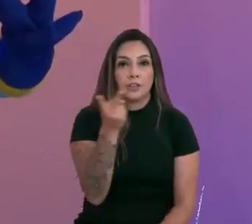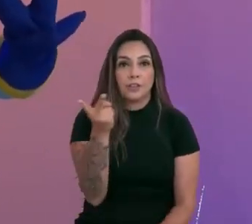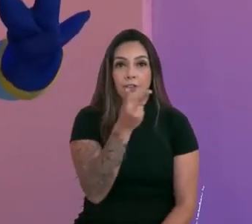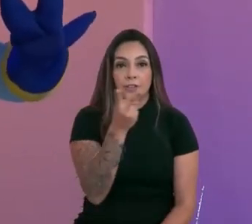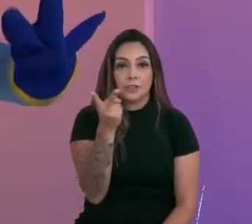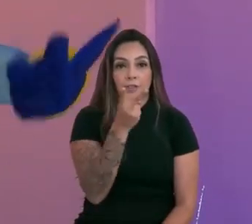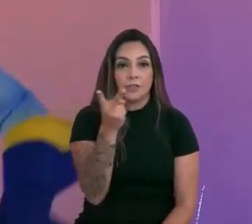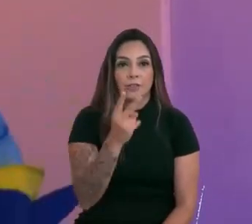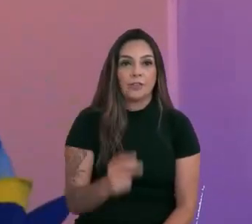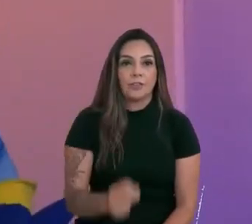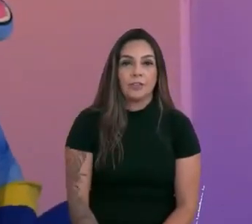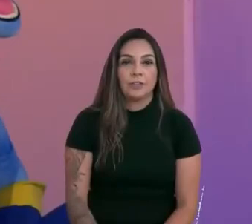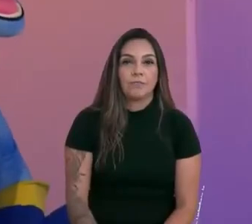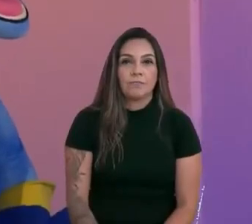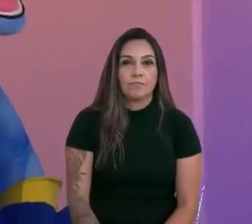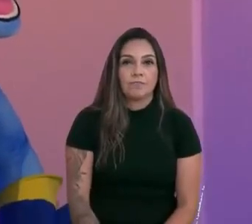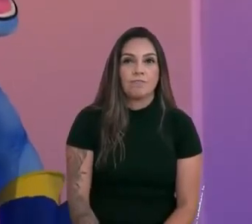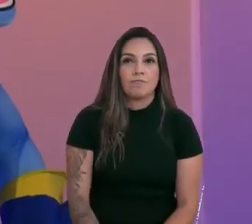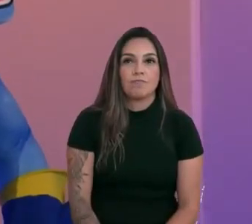dois.